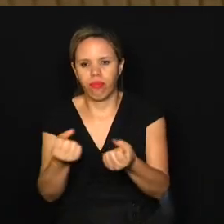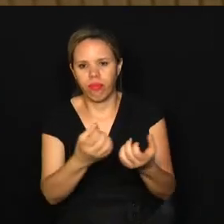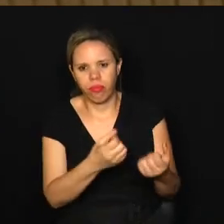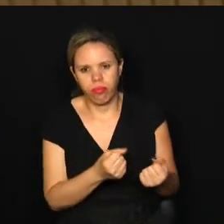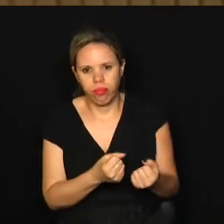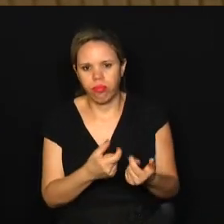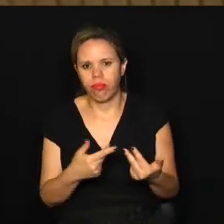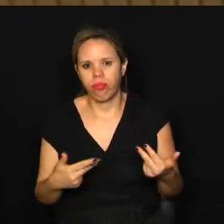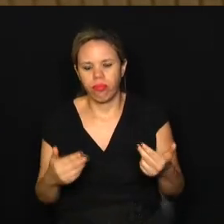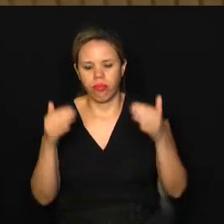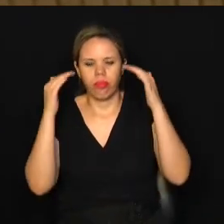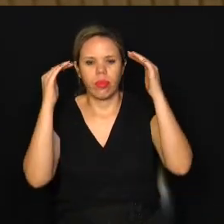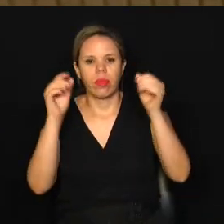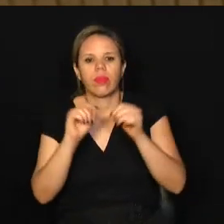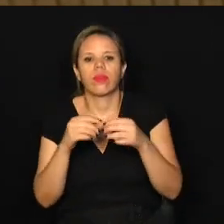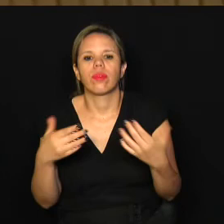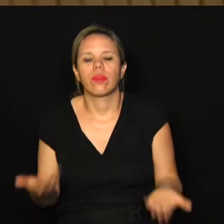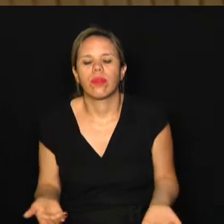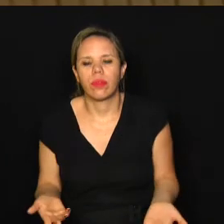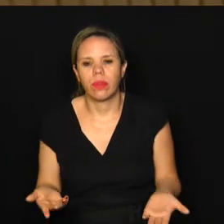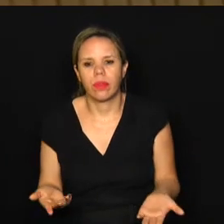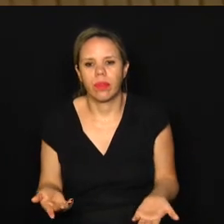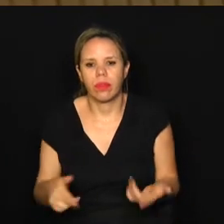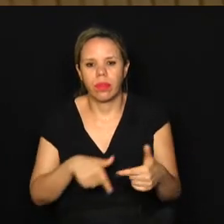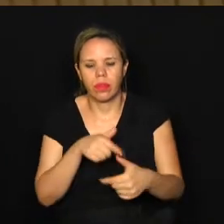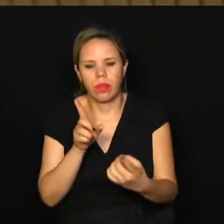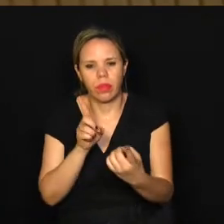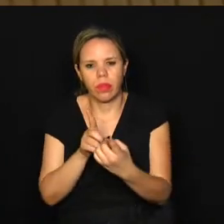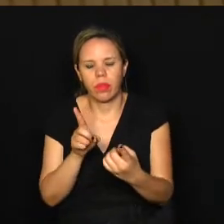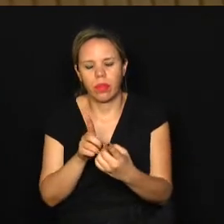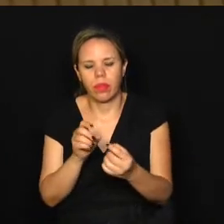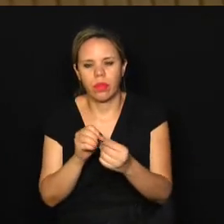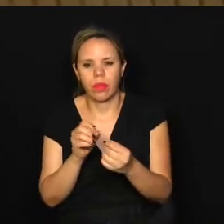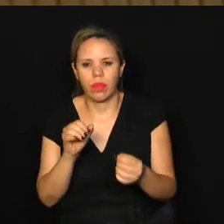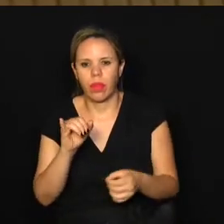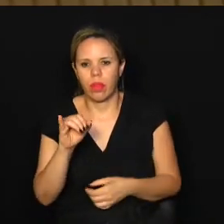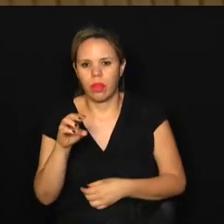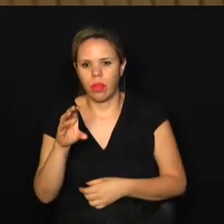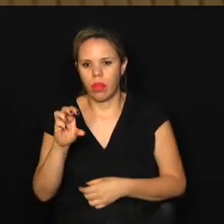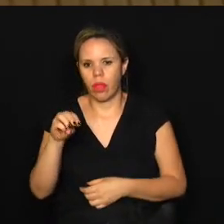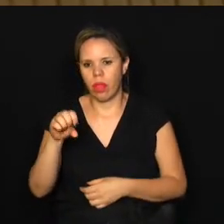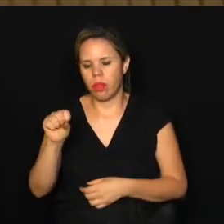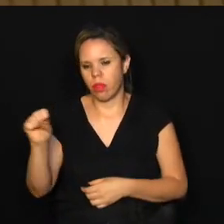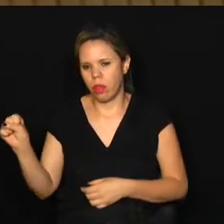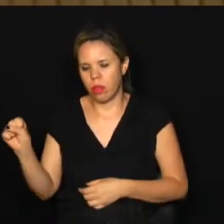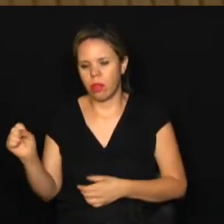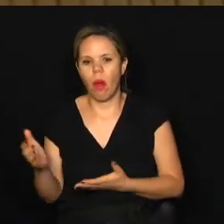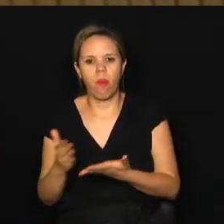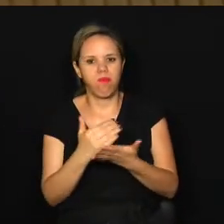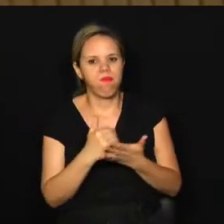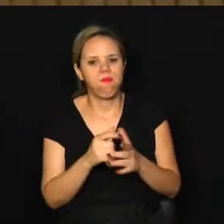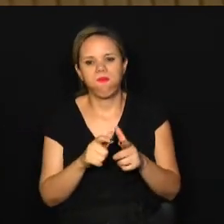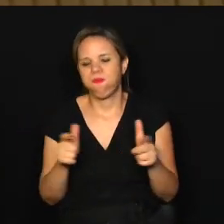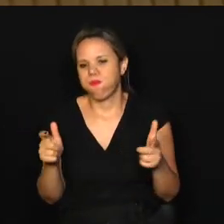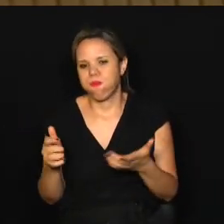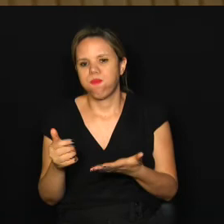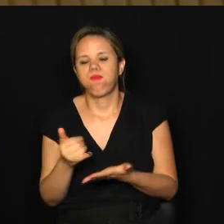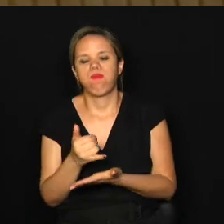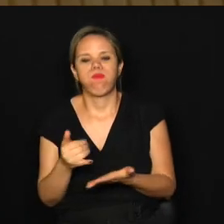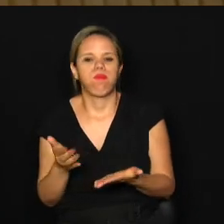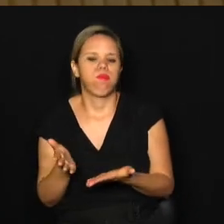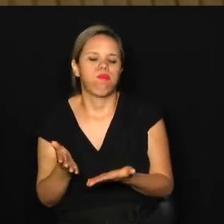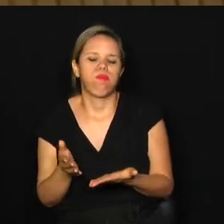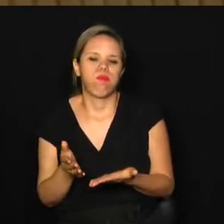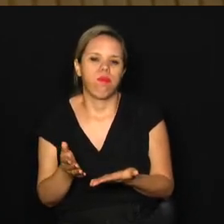demais segmentos. Então, seja o segmento de serviço, que é o nosso caso, o ISS é a nossa maior arrecadação. Nós estamos vendo aí